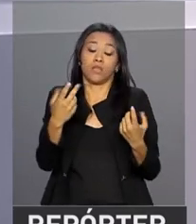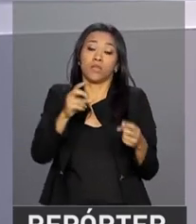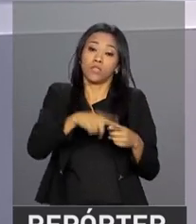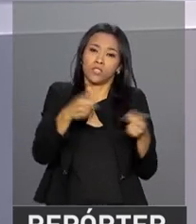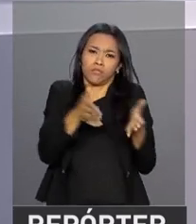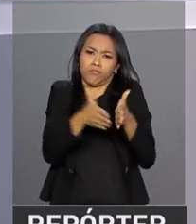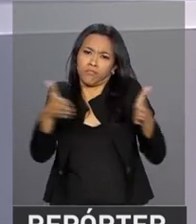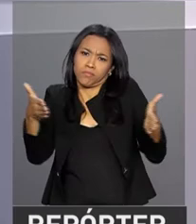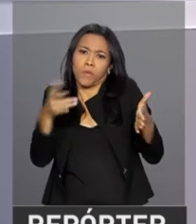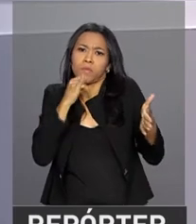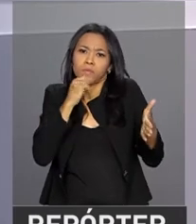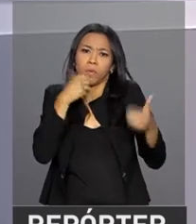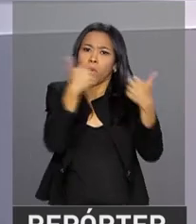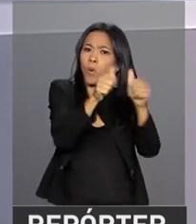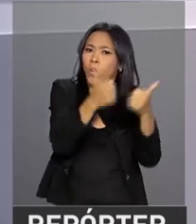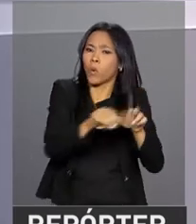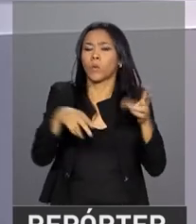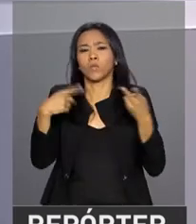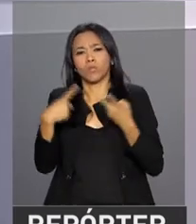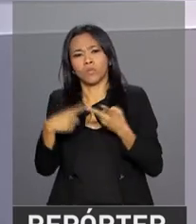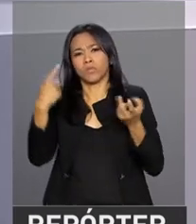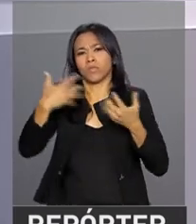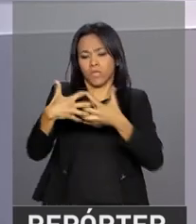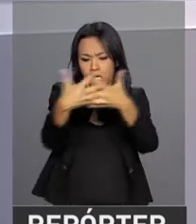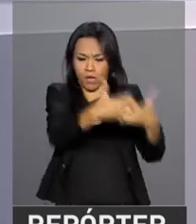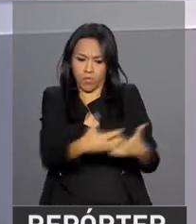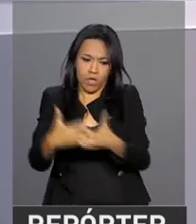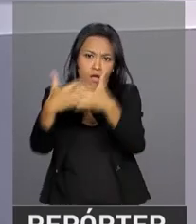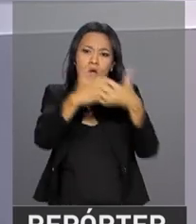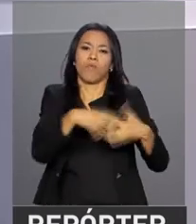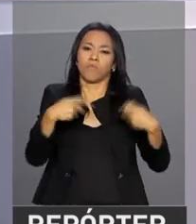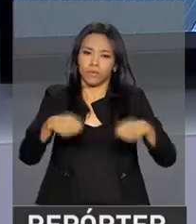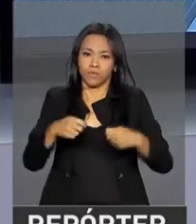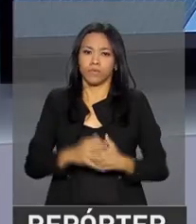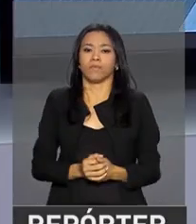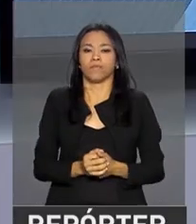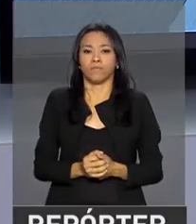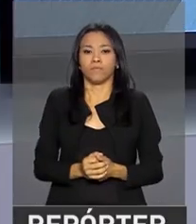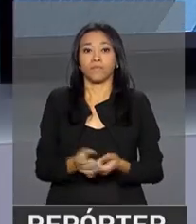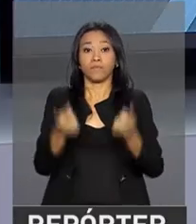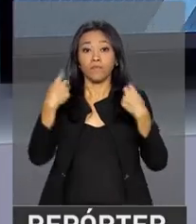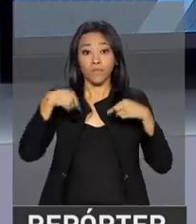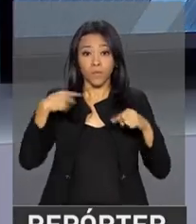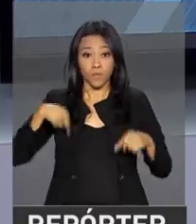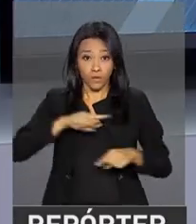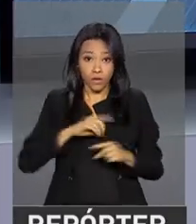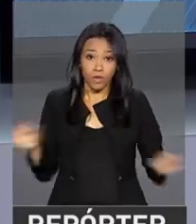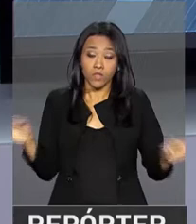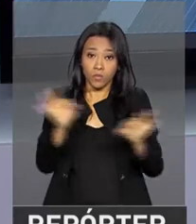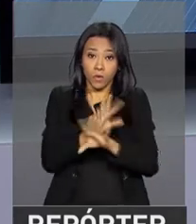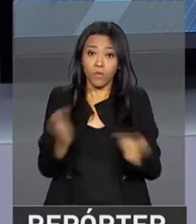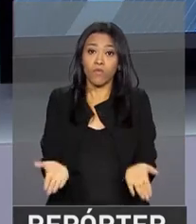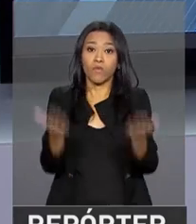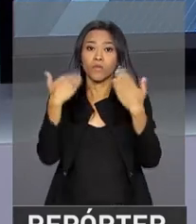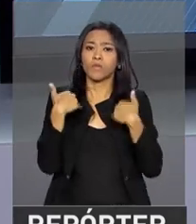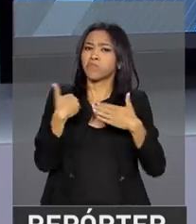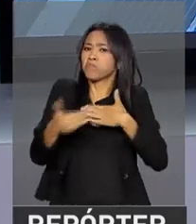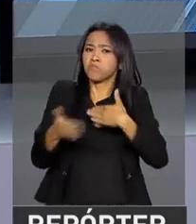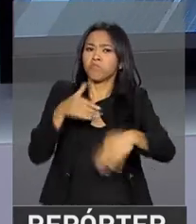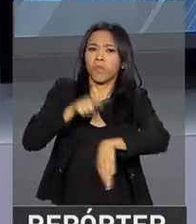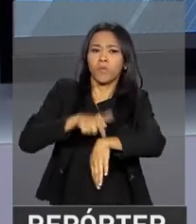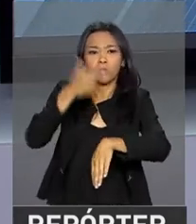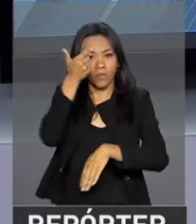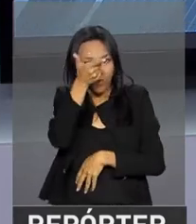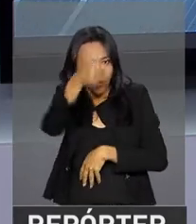médio portes ônibus e veículos de cargas em geral e nós ficamos por aqui voltamos a qualquer momento